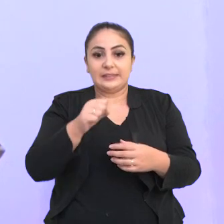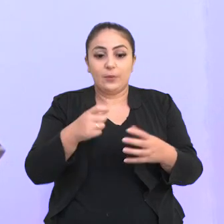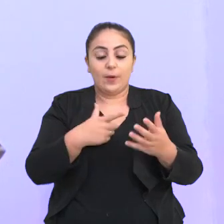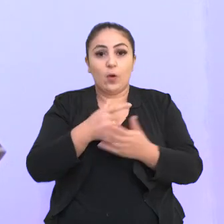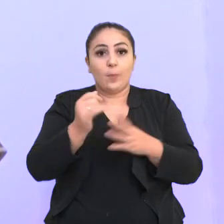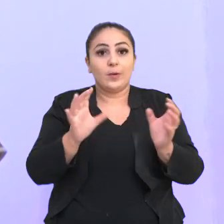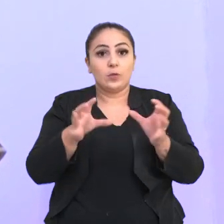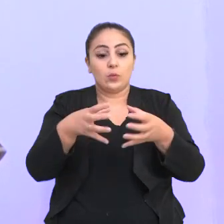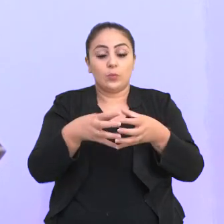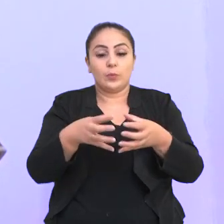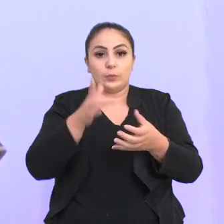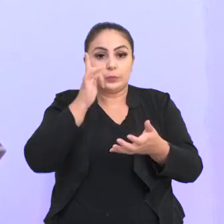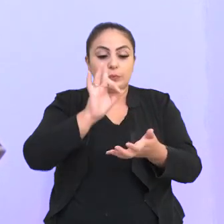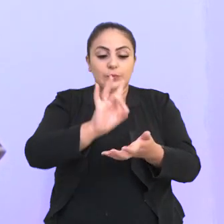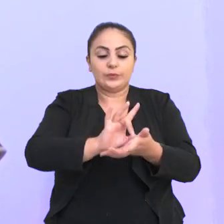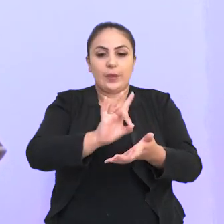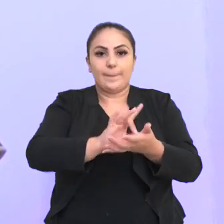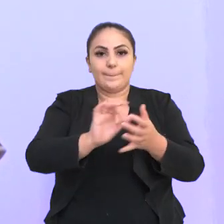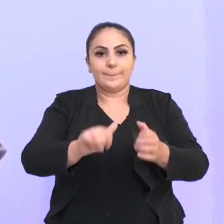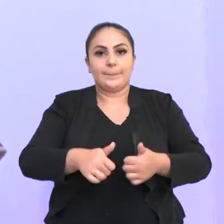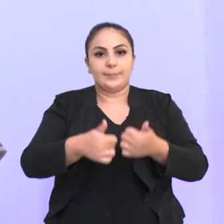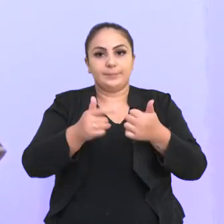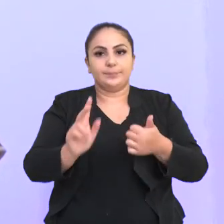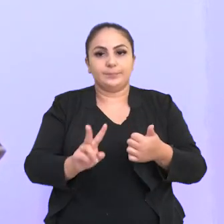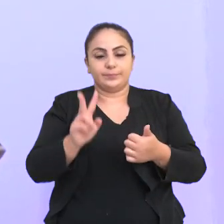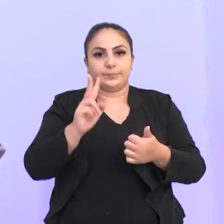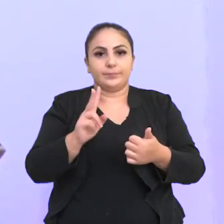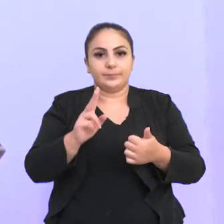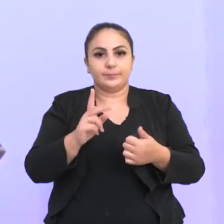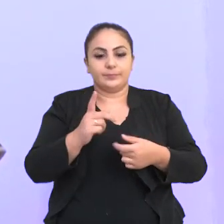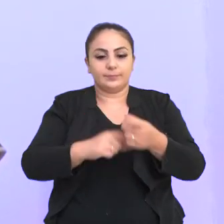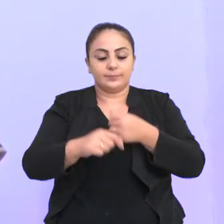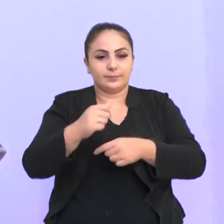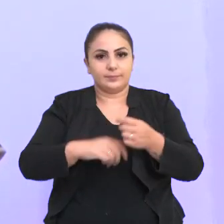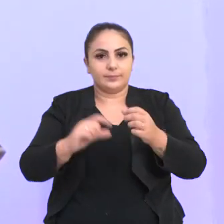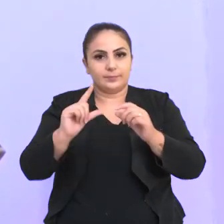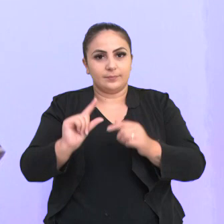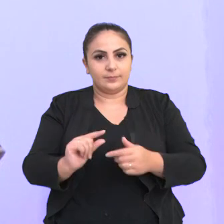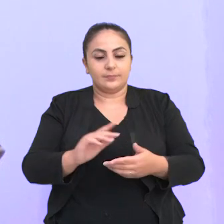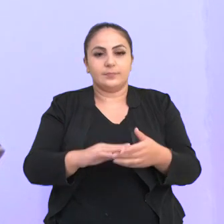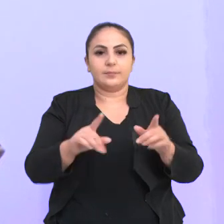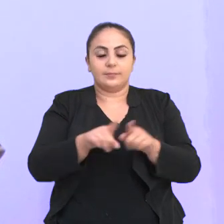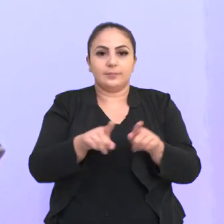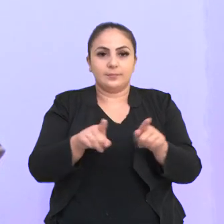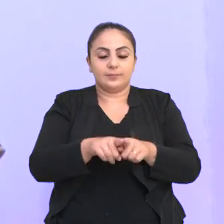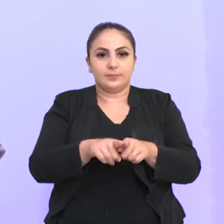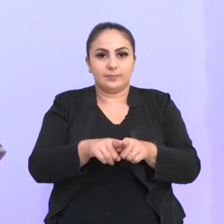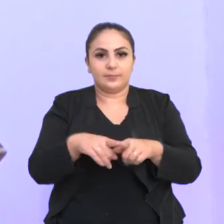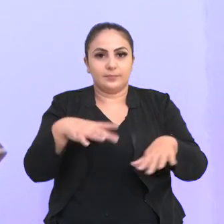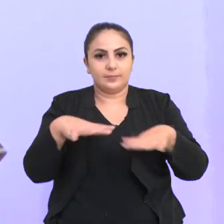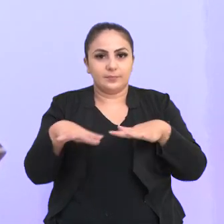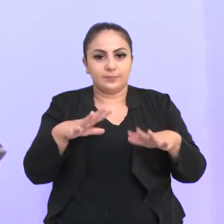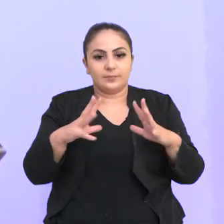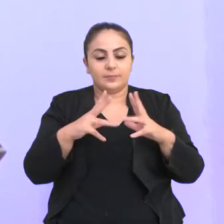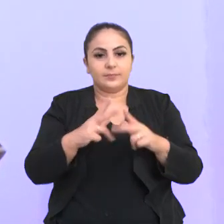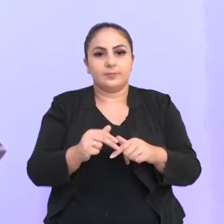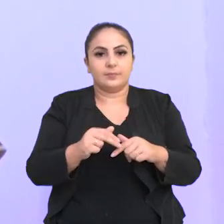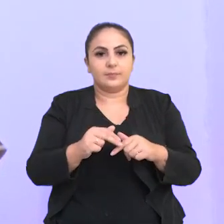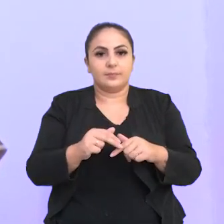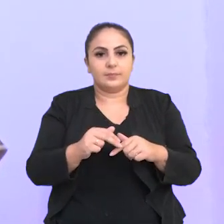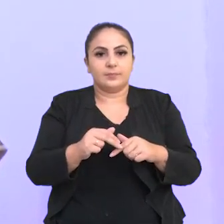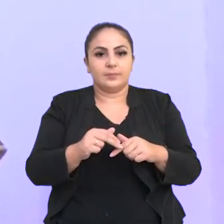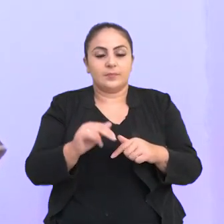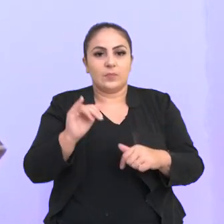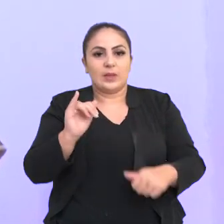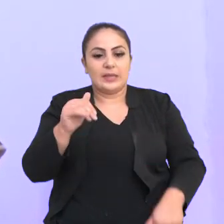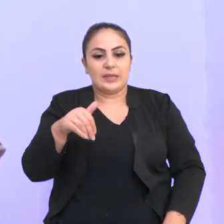compra coletiva, garantindo melhores preços, economicidade e viabilidade a